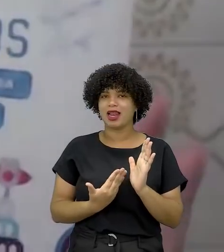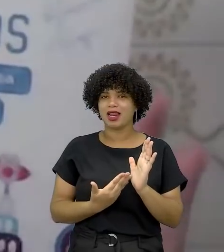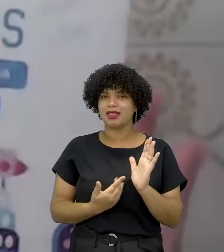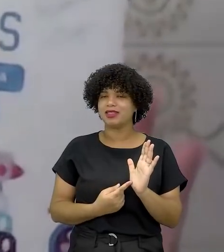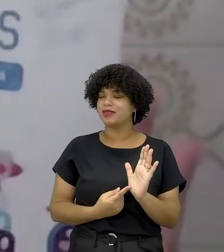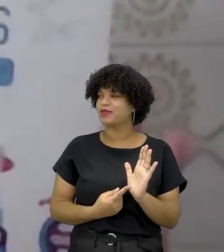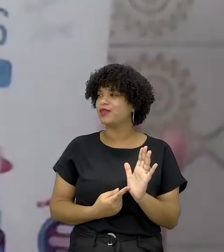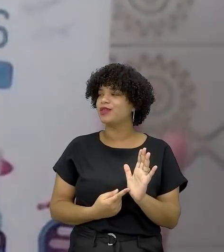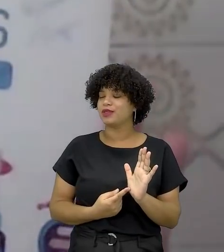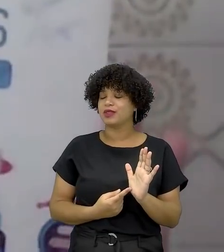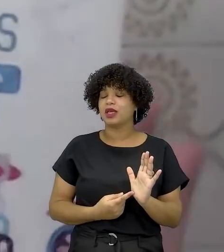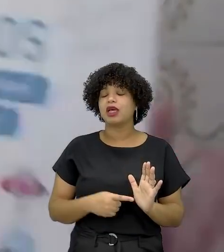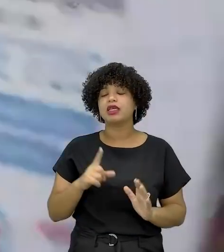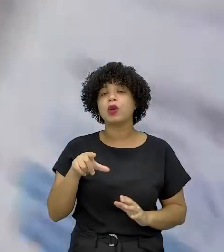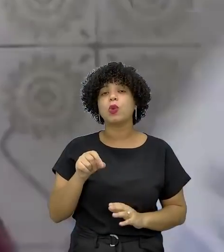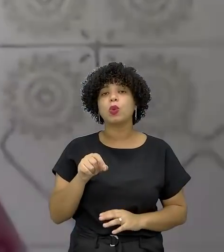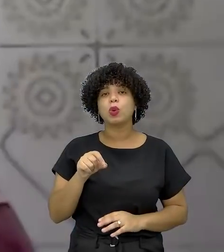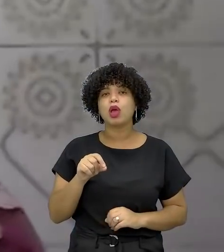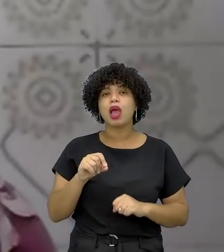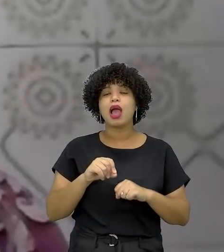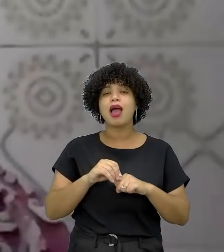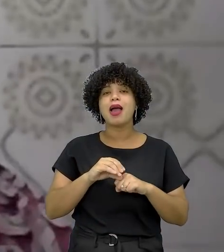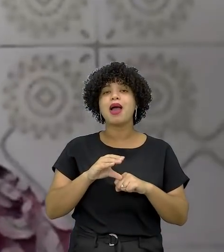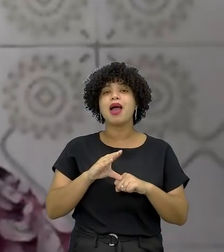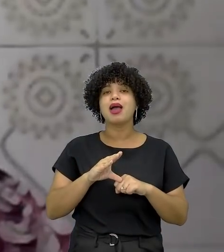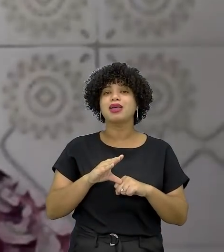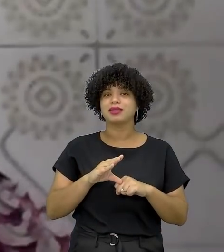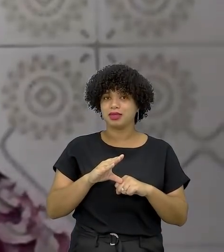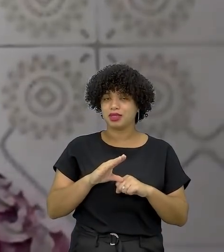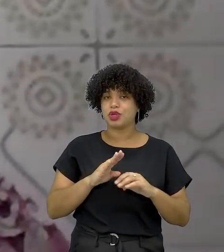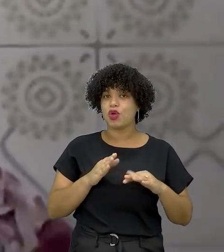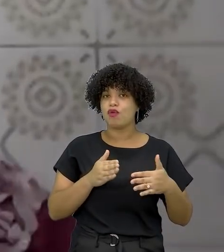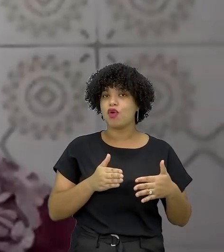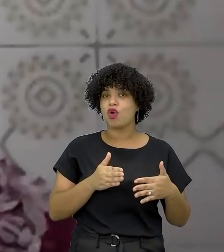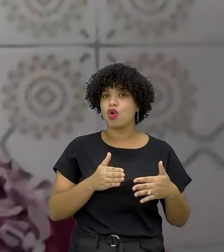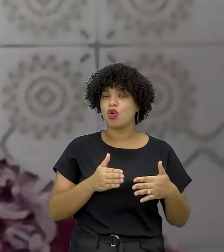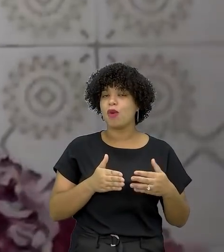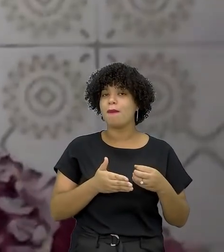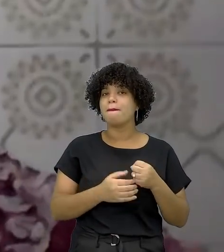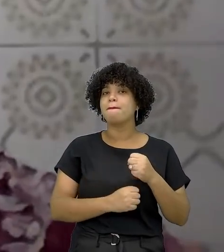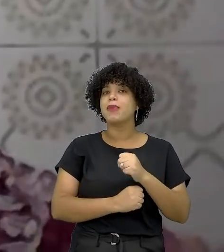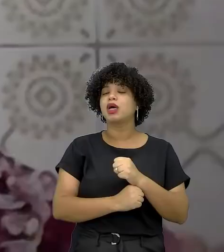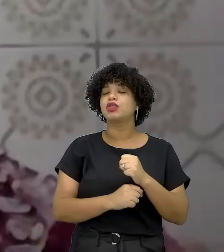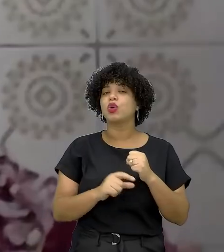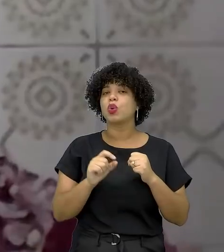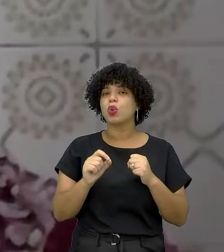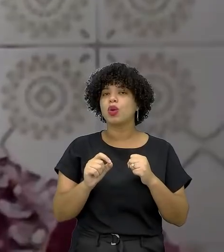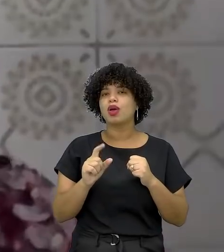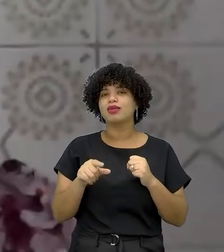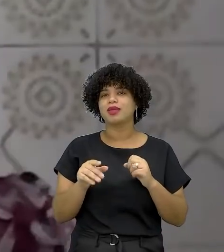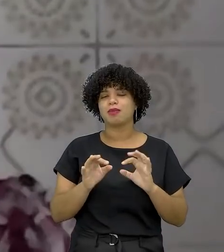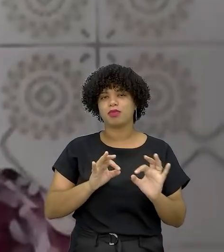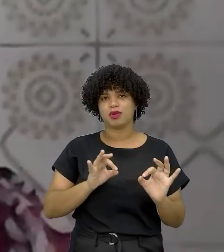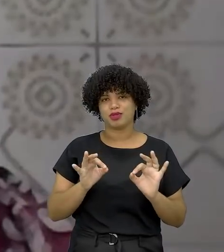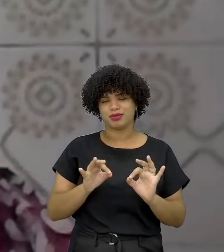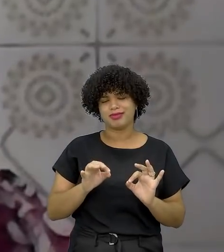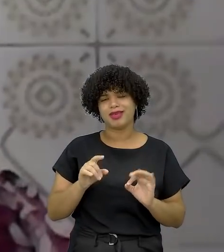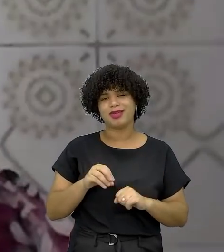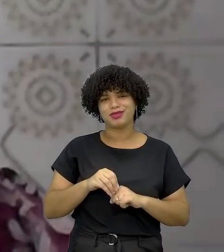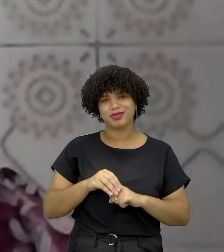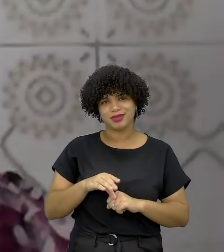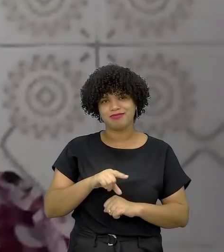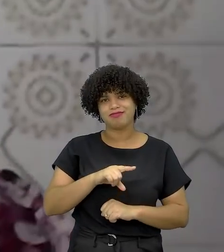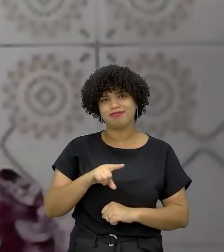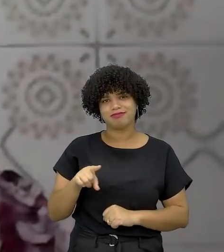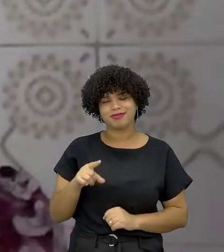baseada em projetos, que é educação diferenciada para o século XXI, então a gente recomenda para que vocês